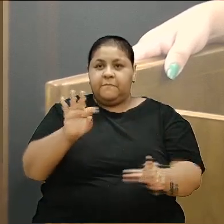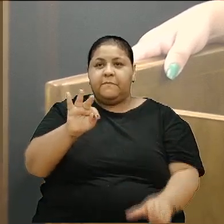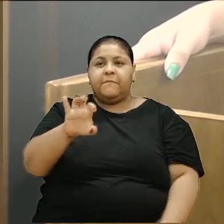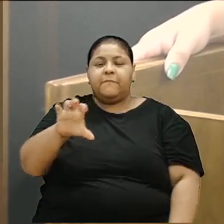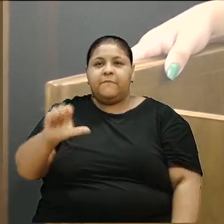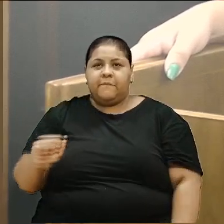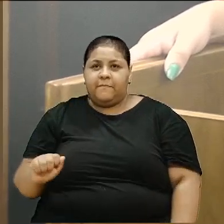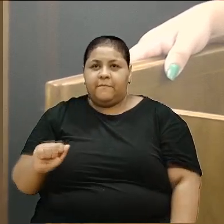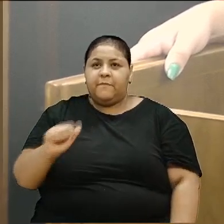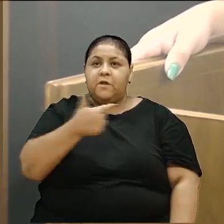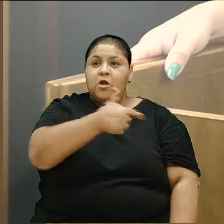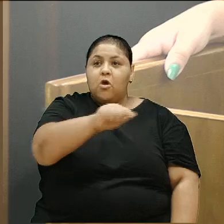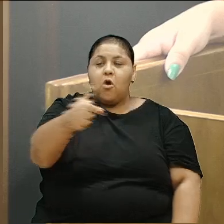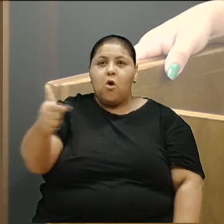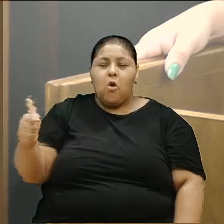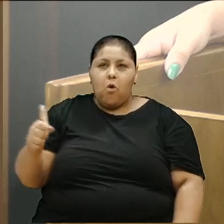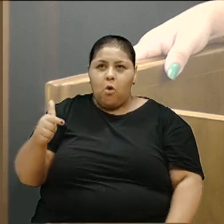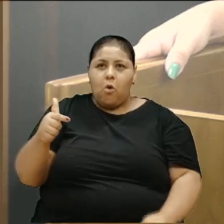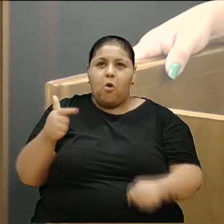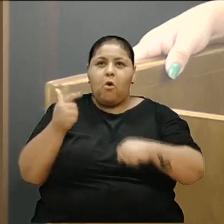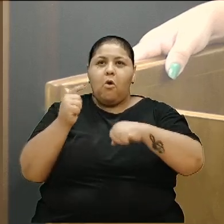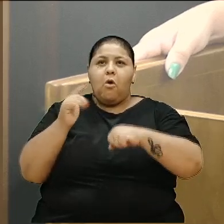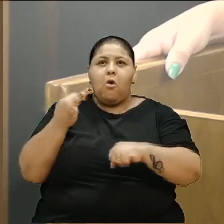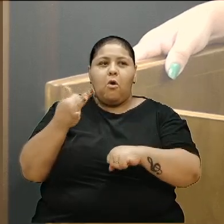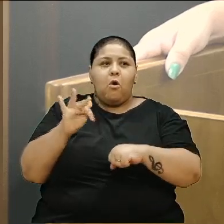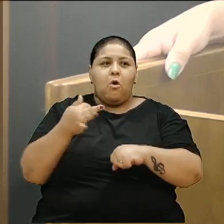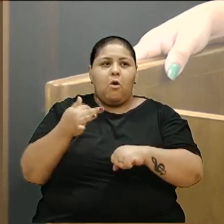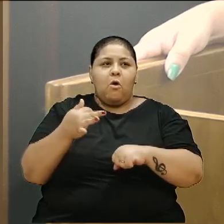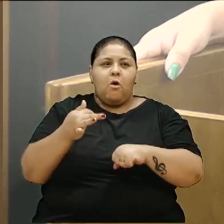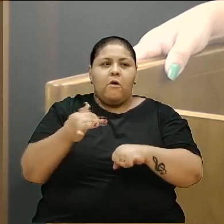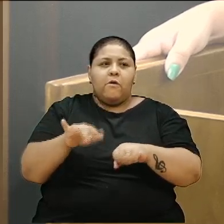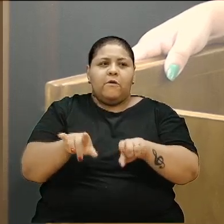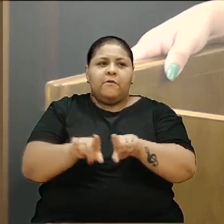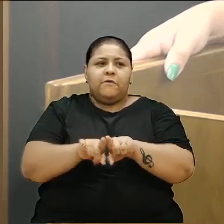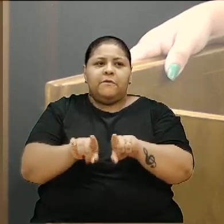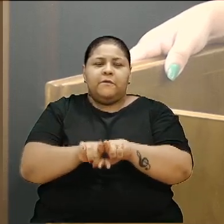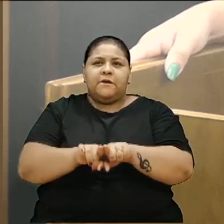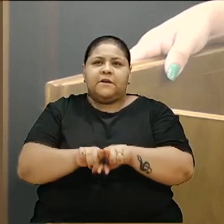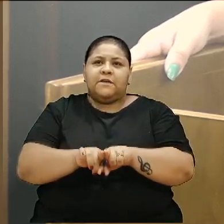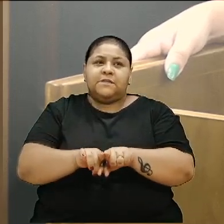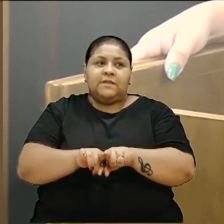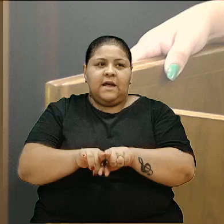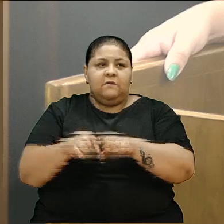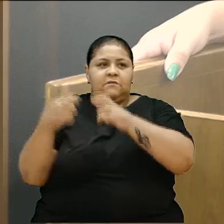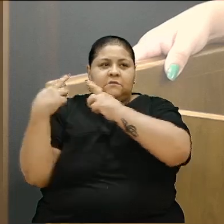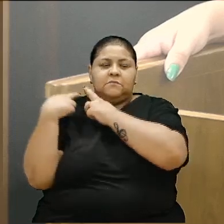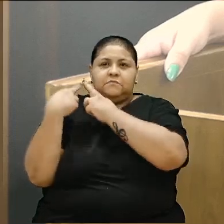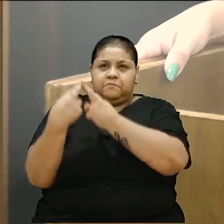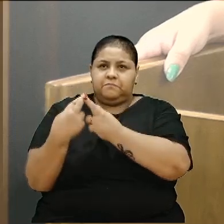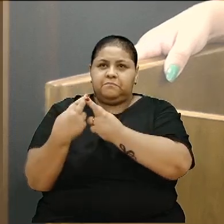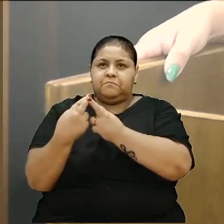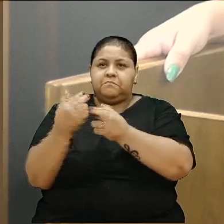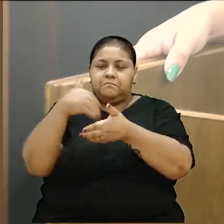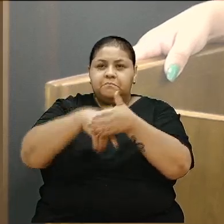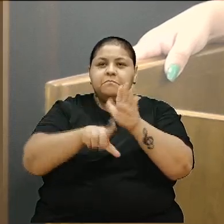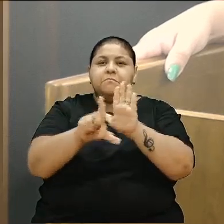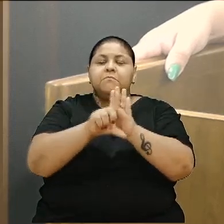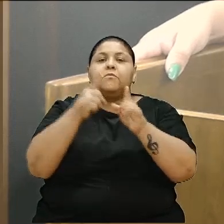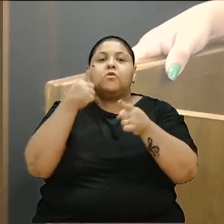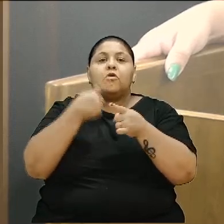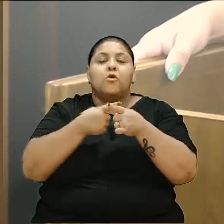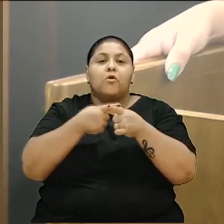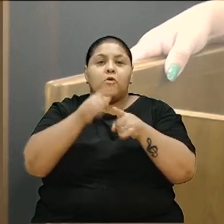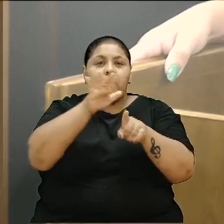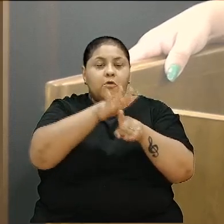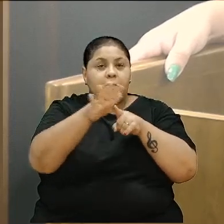TEA, demais síndromes e transtornos comprovados, bem como seus responsáveis legais. Por quê? Essa é uma